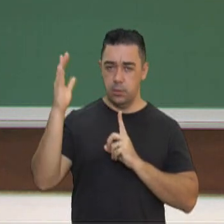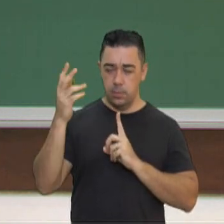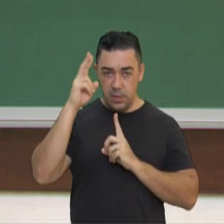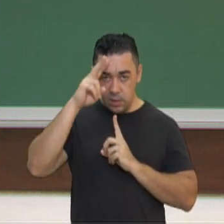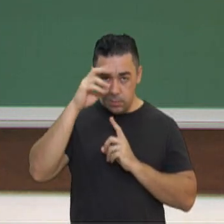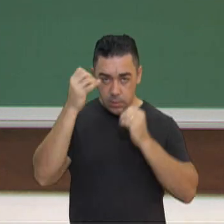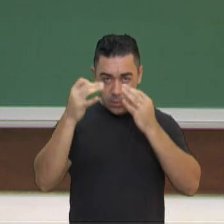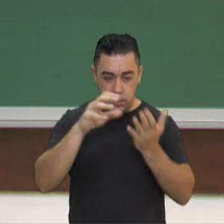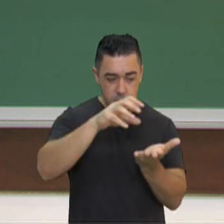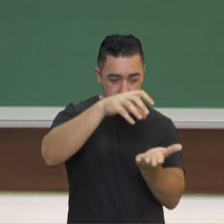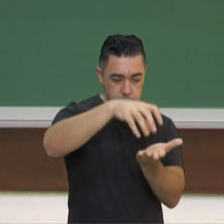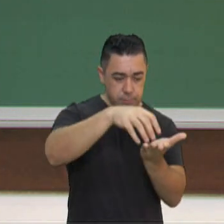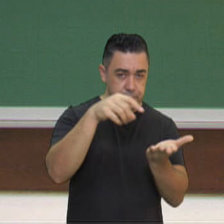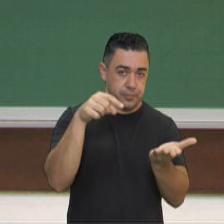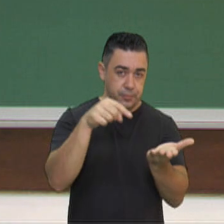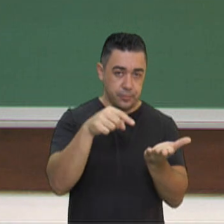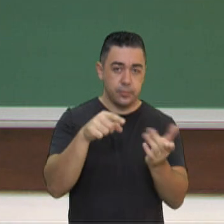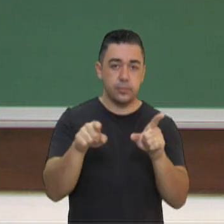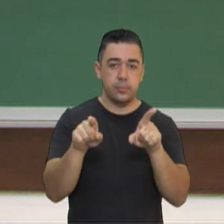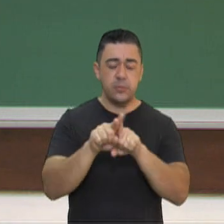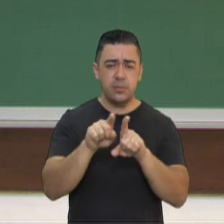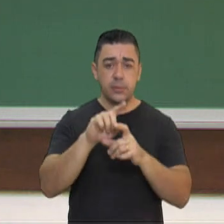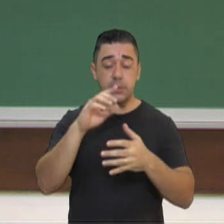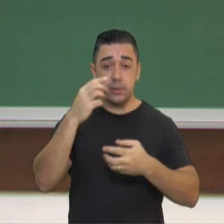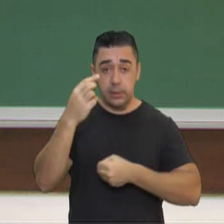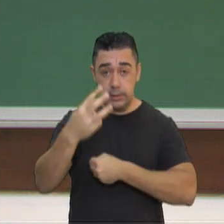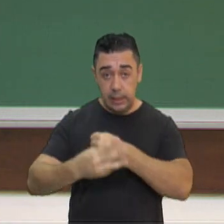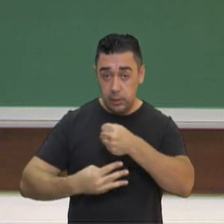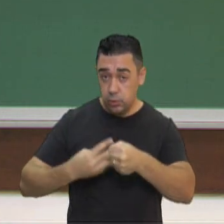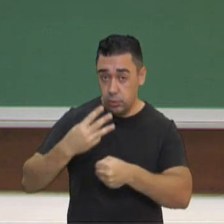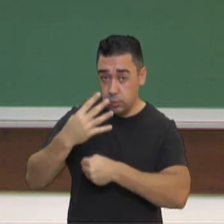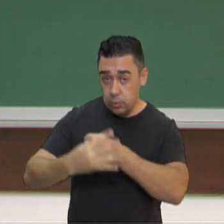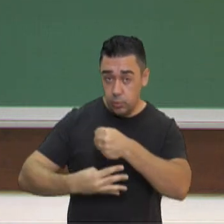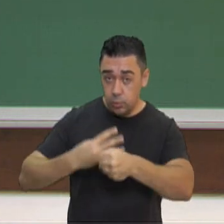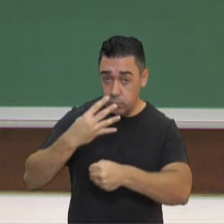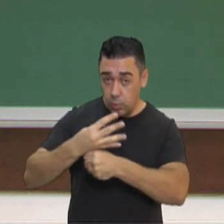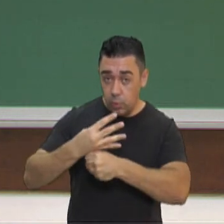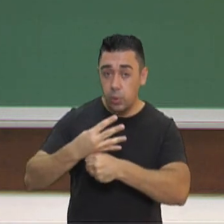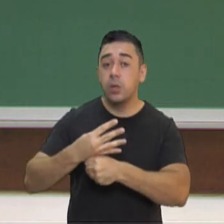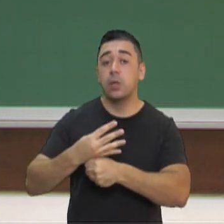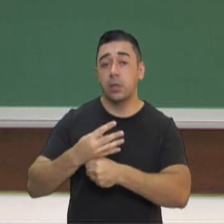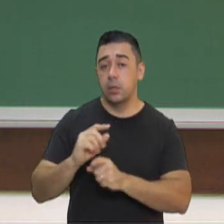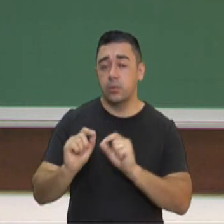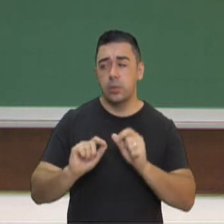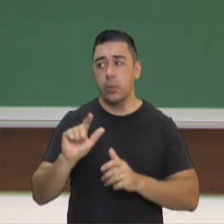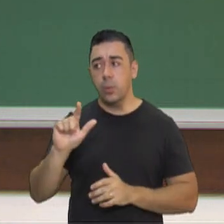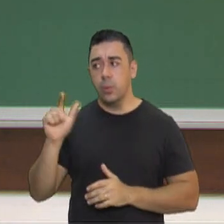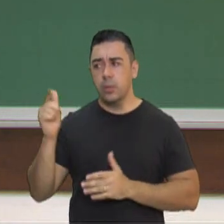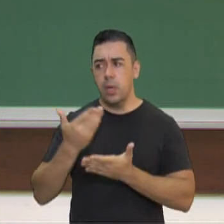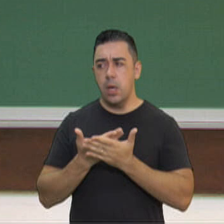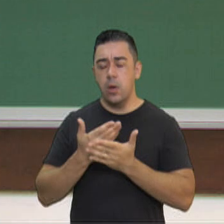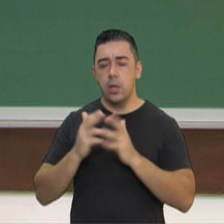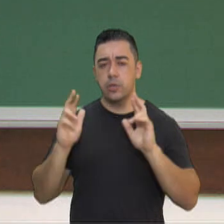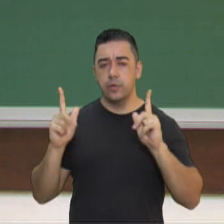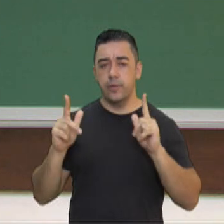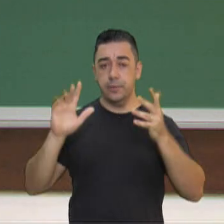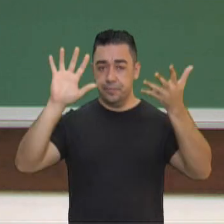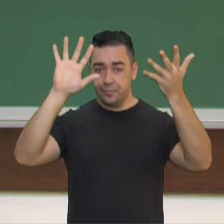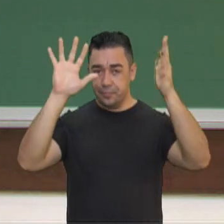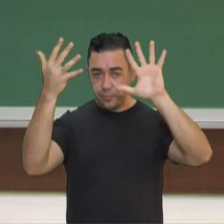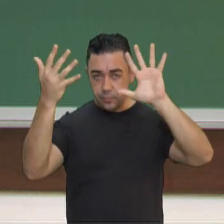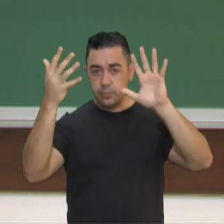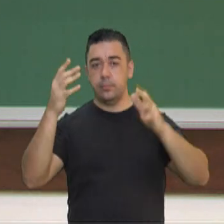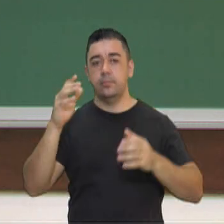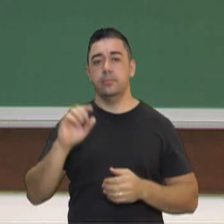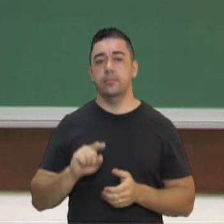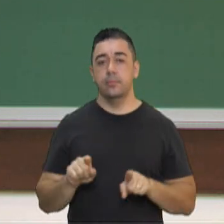né? Nós falamos também, numa das nossas aulas anteriores aí, sobre a diferença entre o tempo e o clima. Eu espero